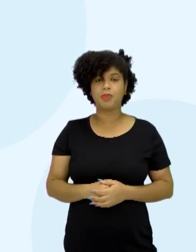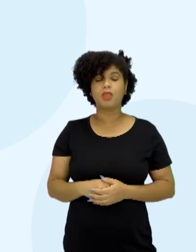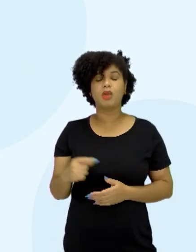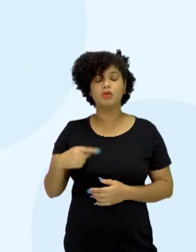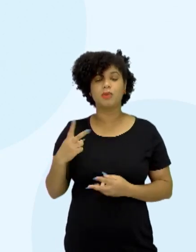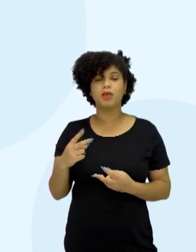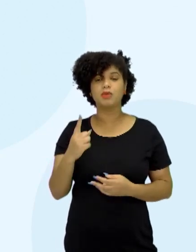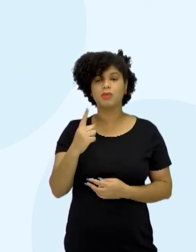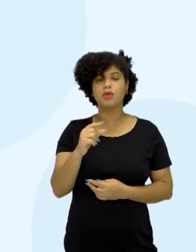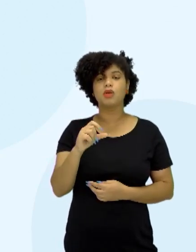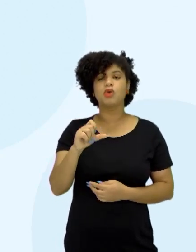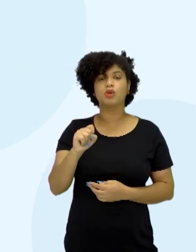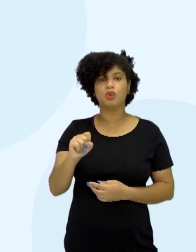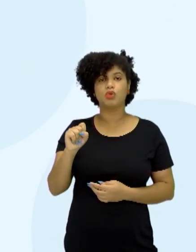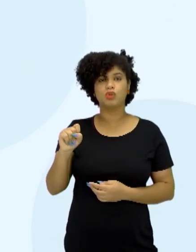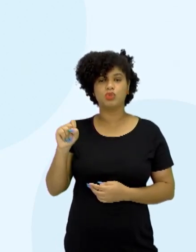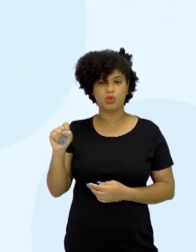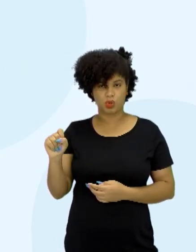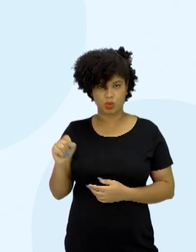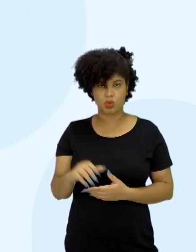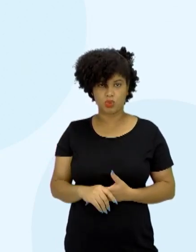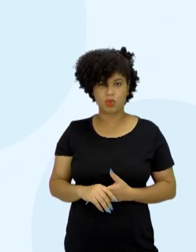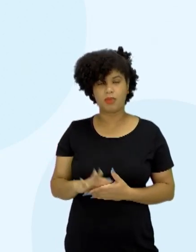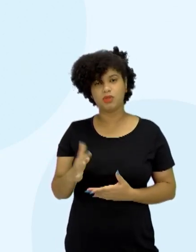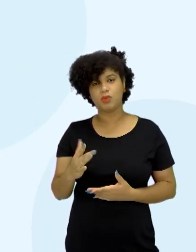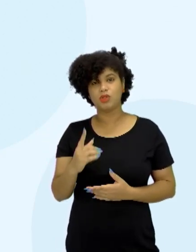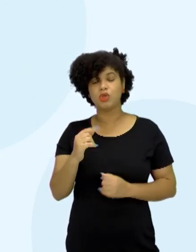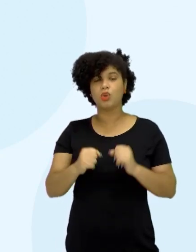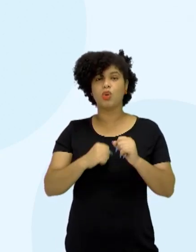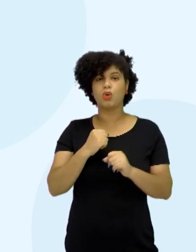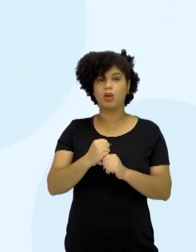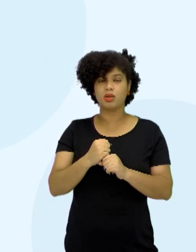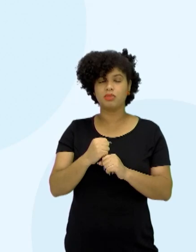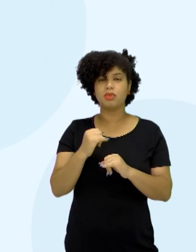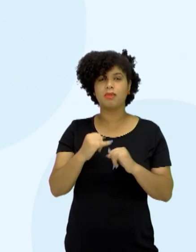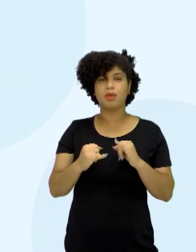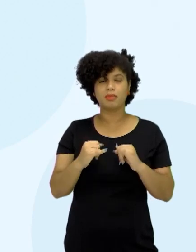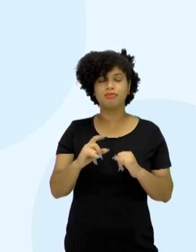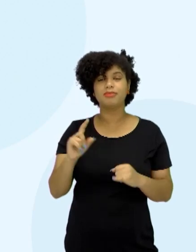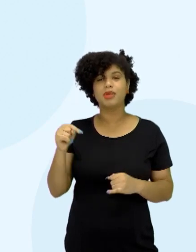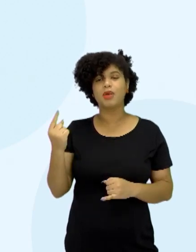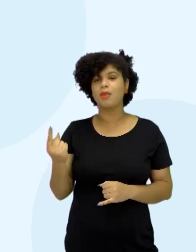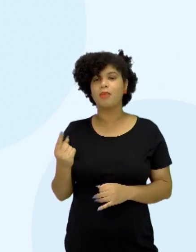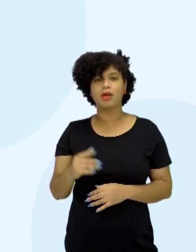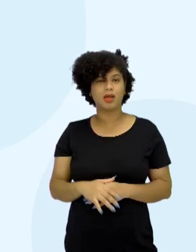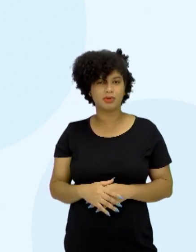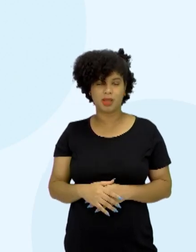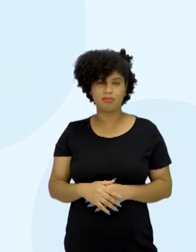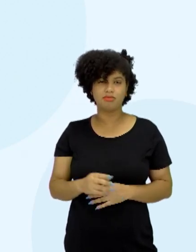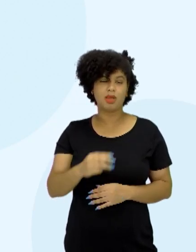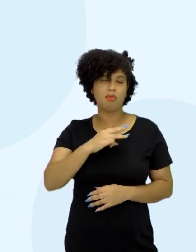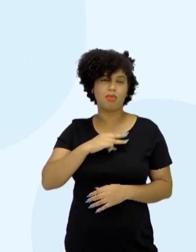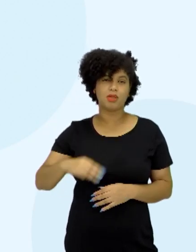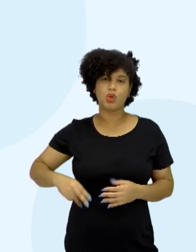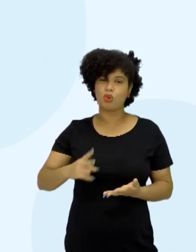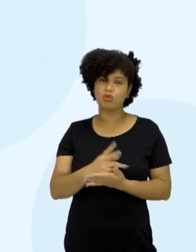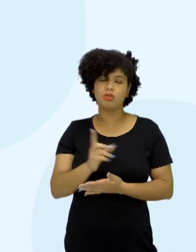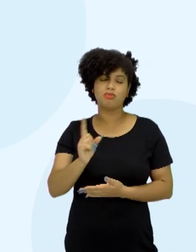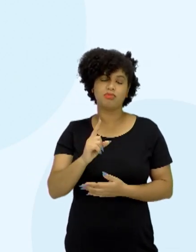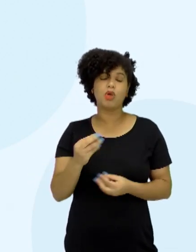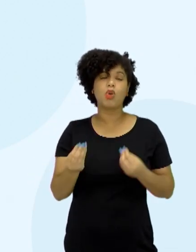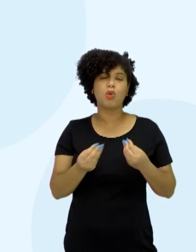escravidão em 88, um ano e meio depois, a monarquia deixa de existir através de um